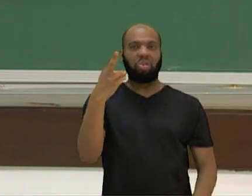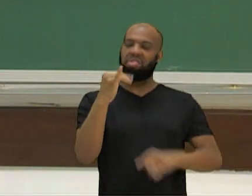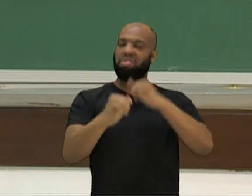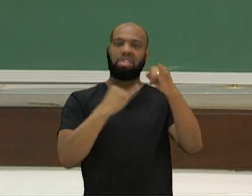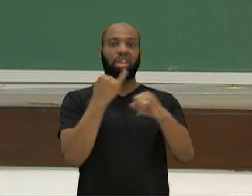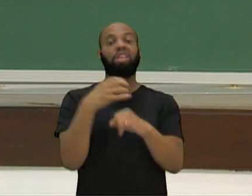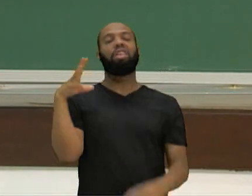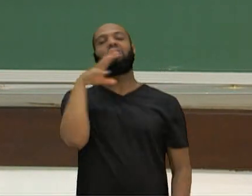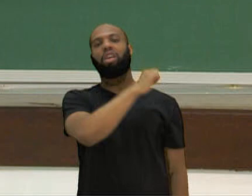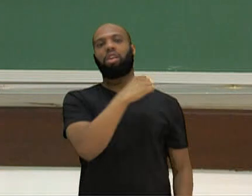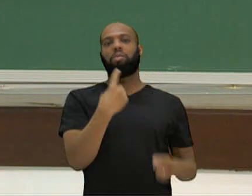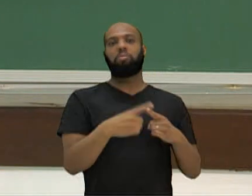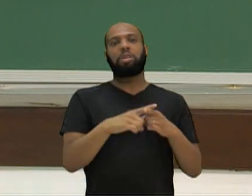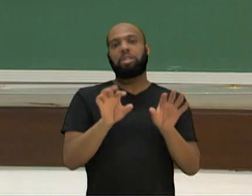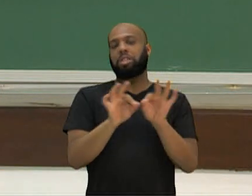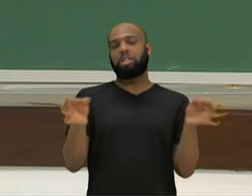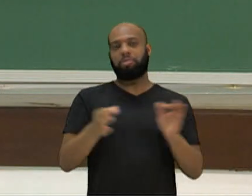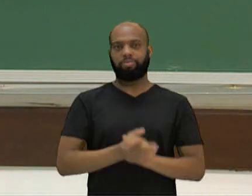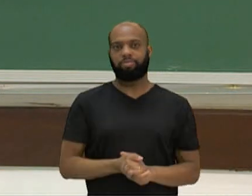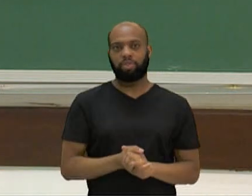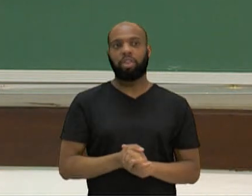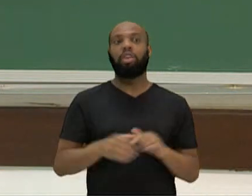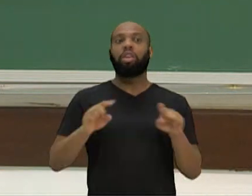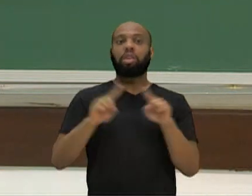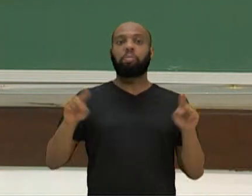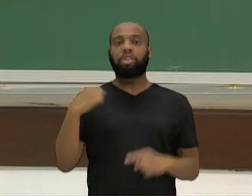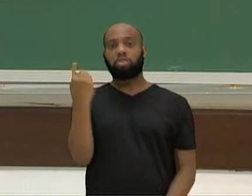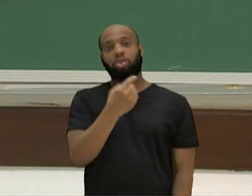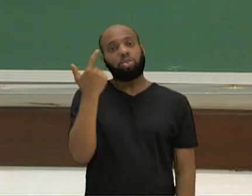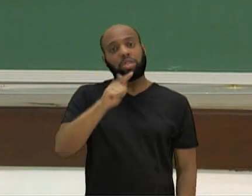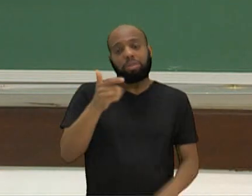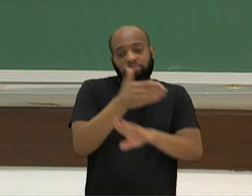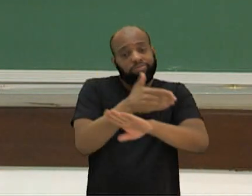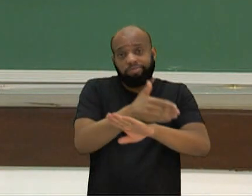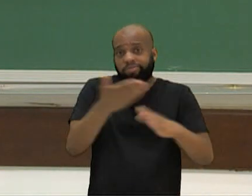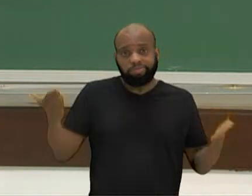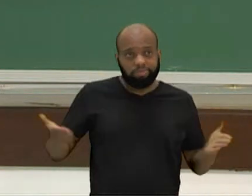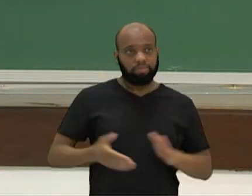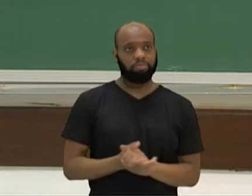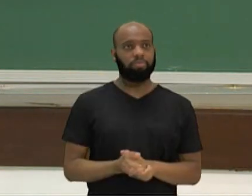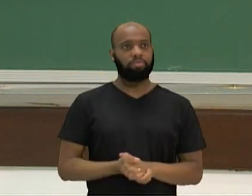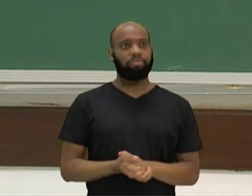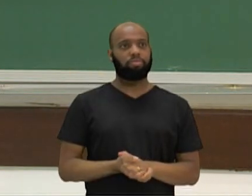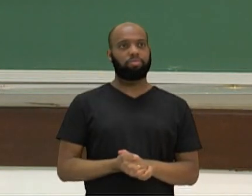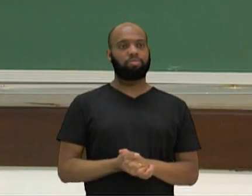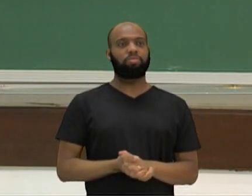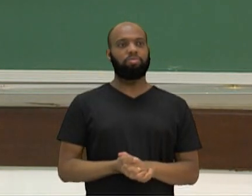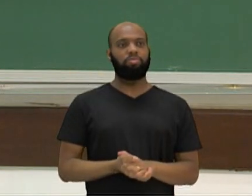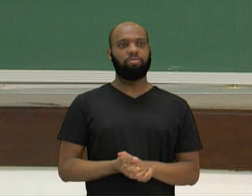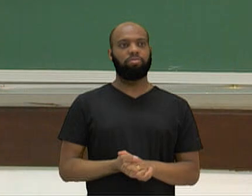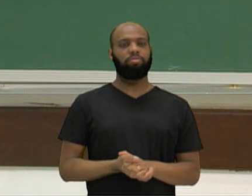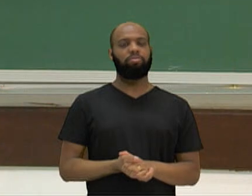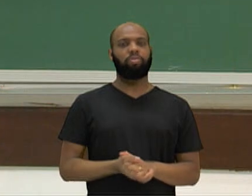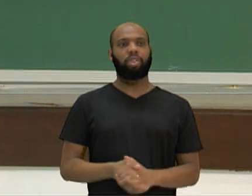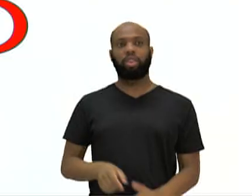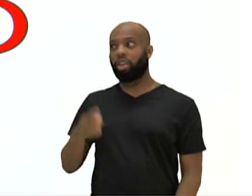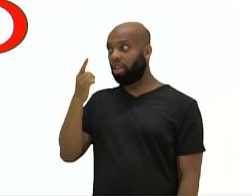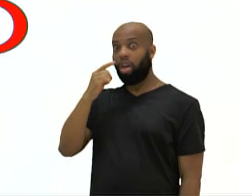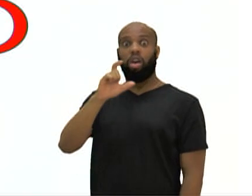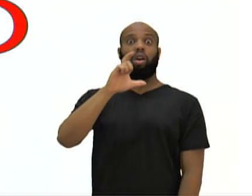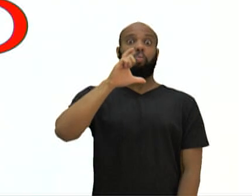né? Porque é o modo mais simples, mas que a gente consegue acessar. Então, aqui em